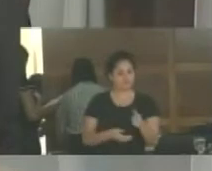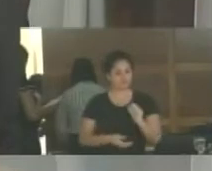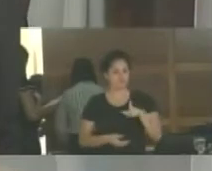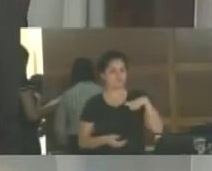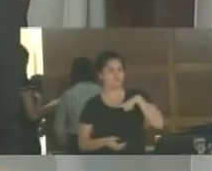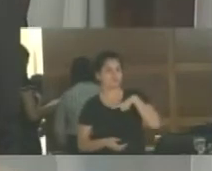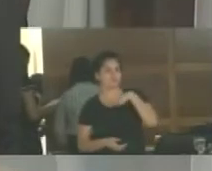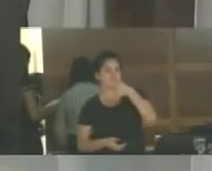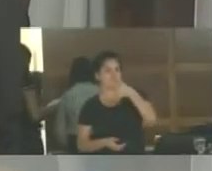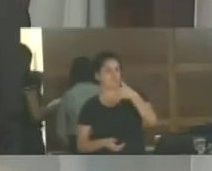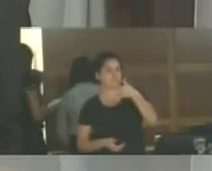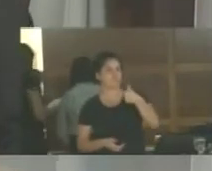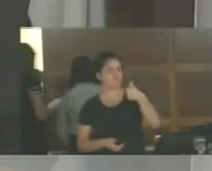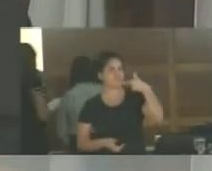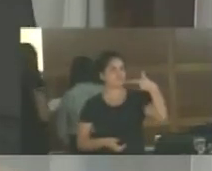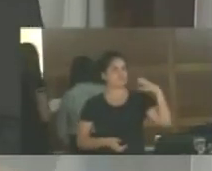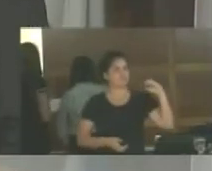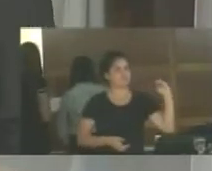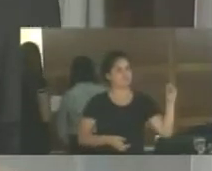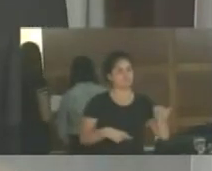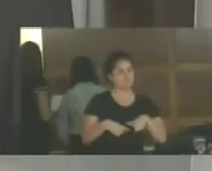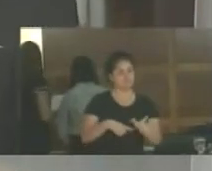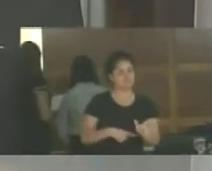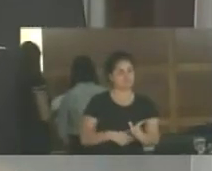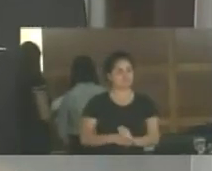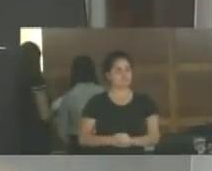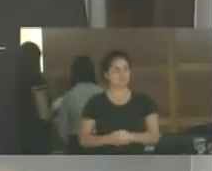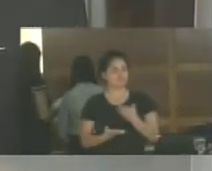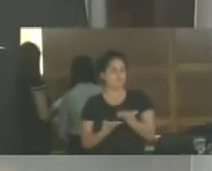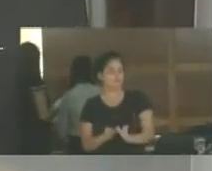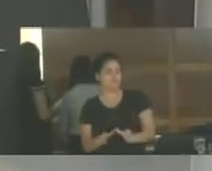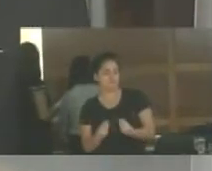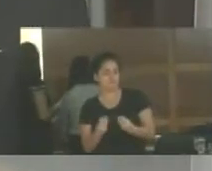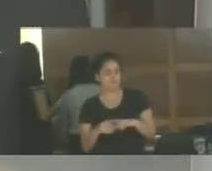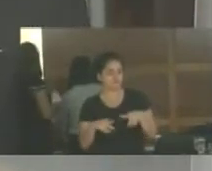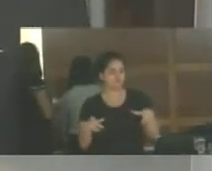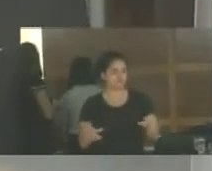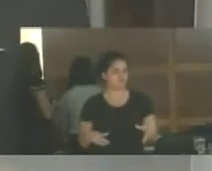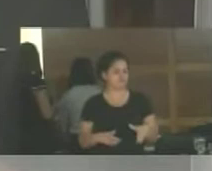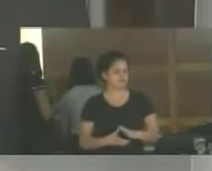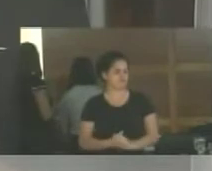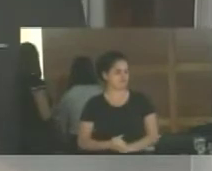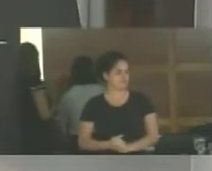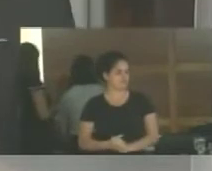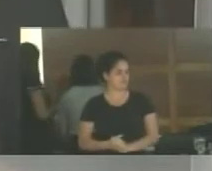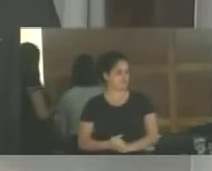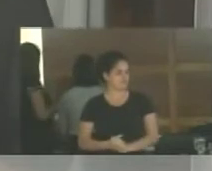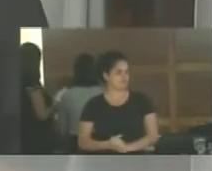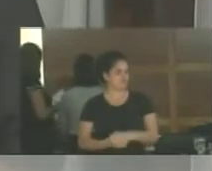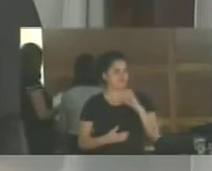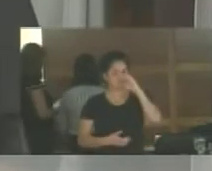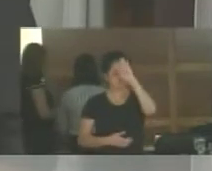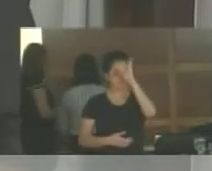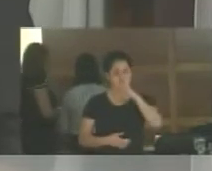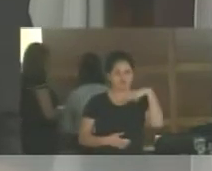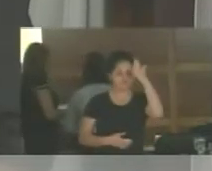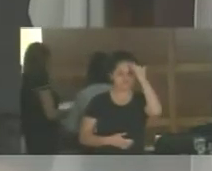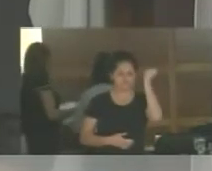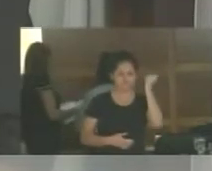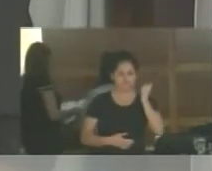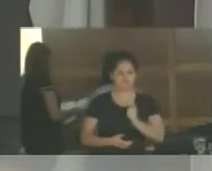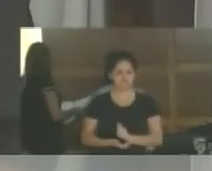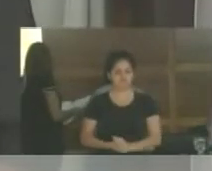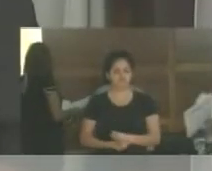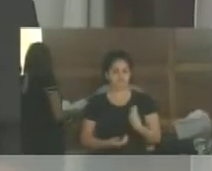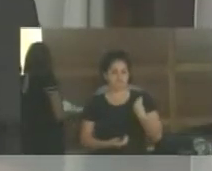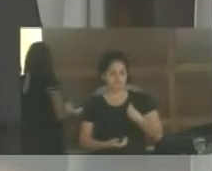1.200 trabalhadores. Então, é uma perda muito grande, isso é um prejuízo muito grande, a Tite sabe disso, que vive também,